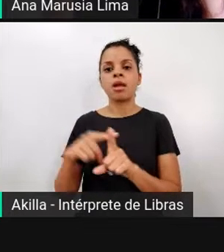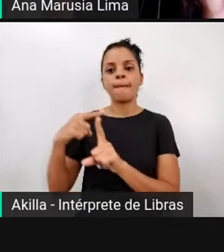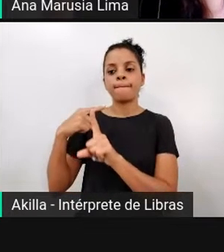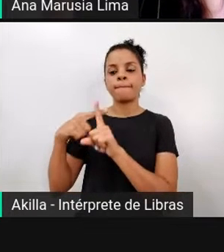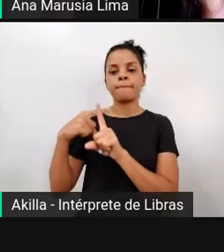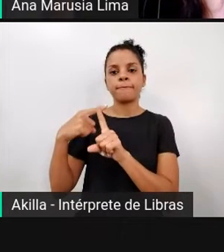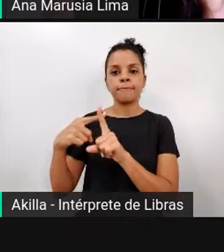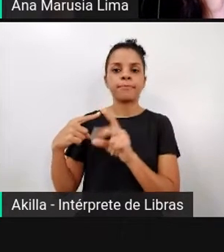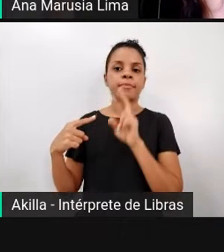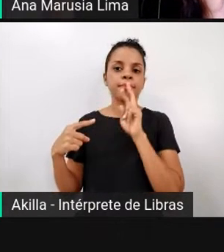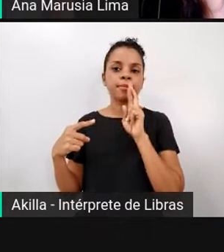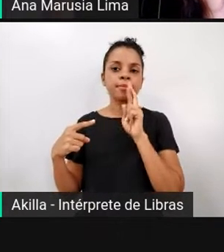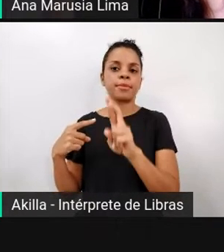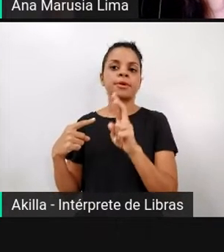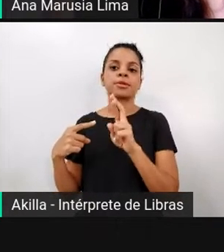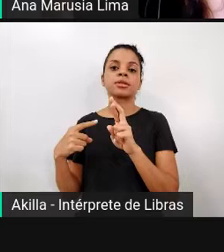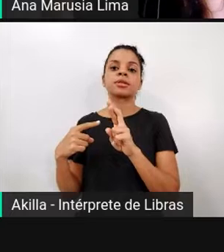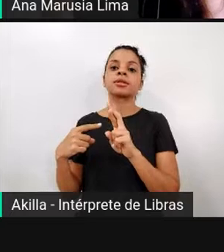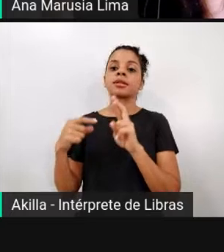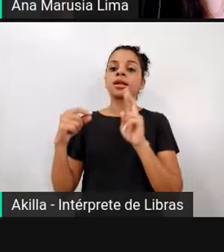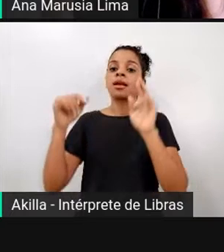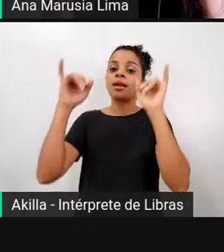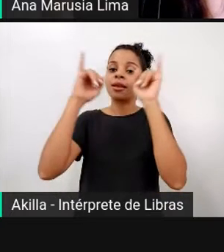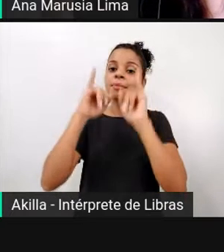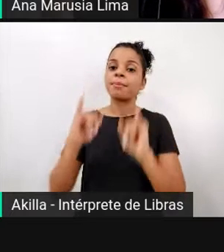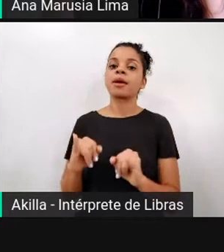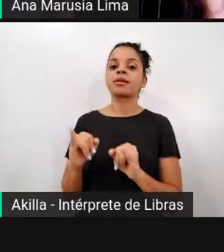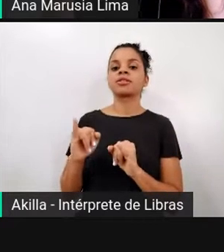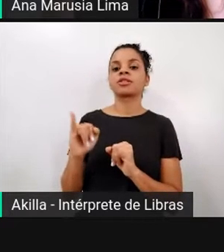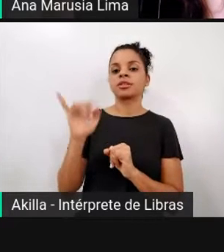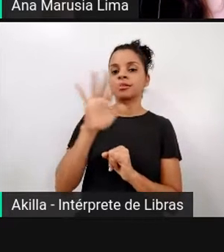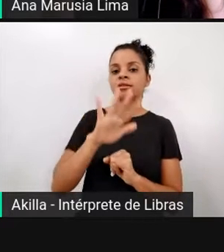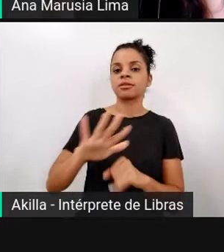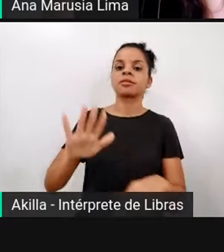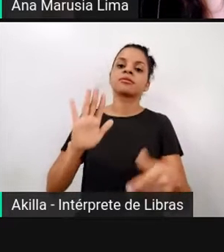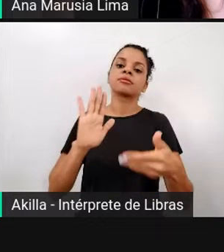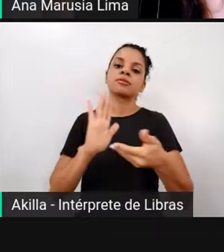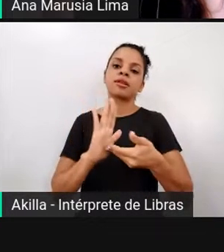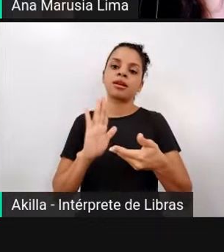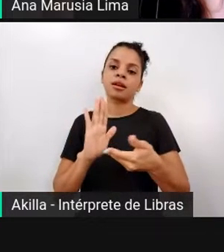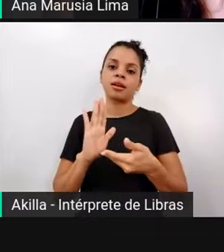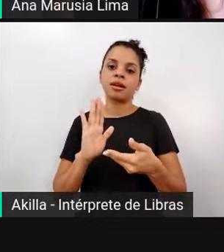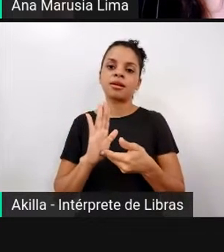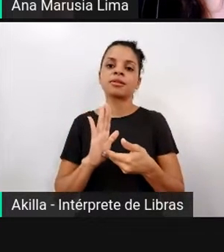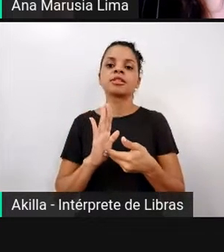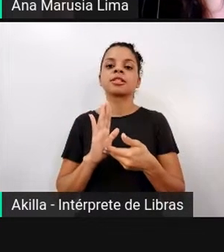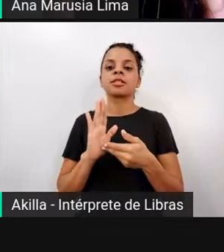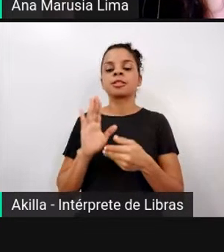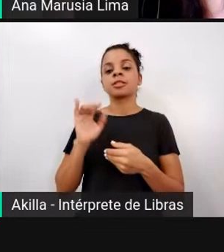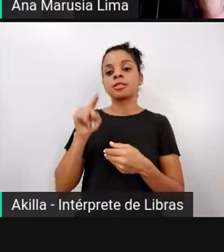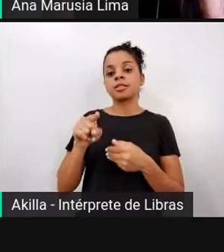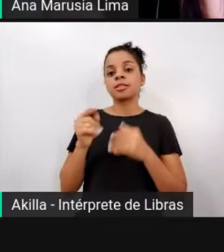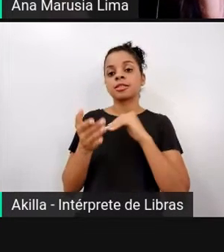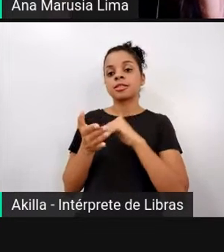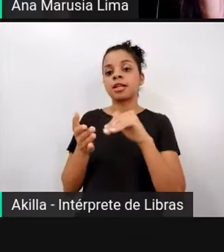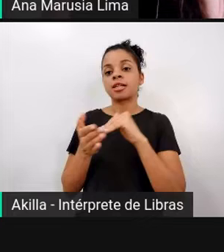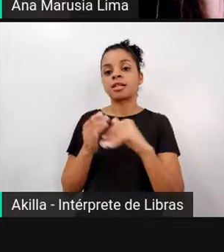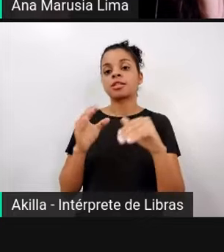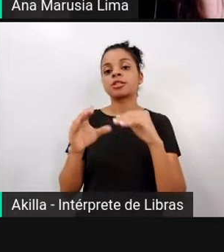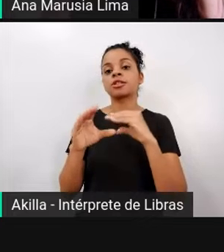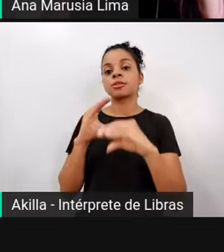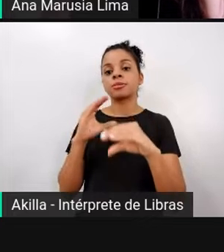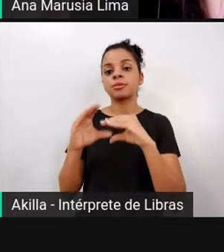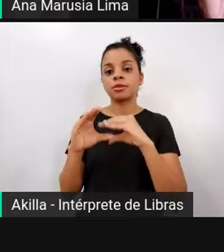para a imagem institucional da casa. Esses produtos não concorrem com o jornalismo que a Secretaria de Comunicação já faz. E muito mais do